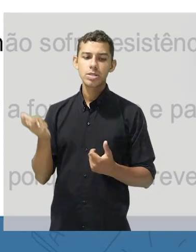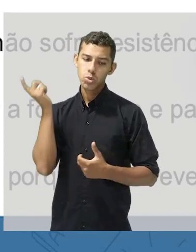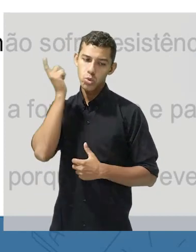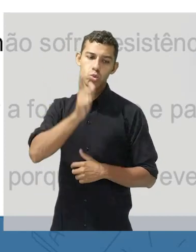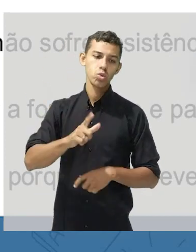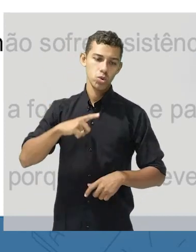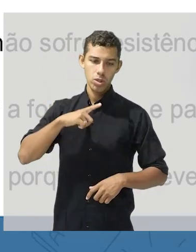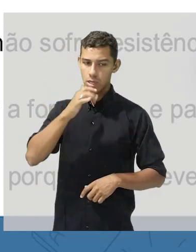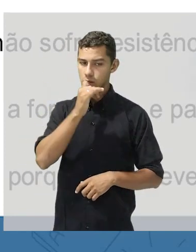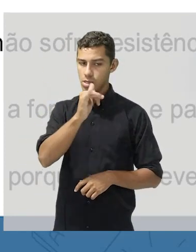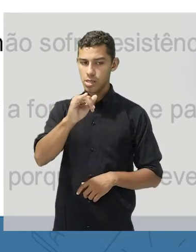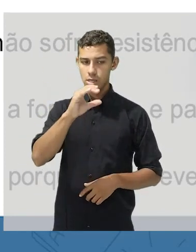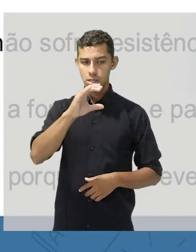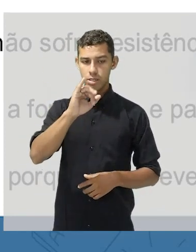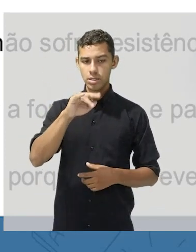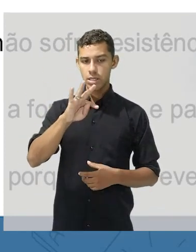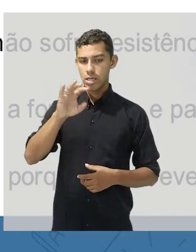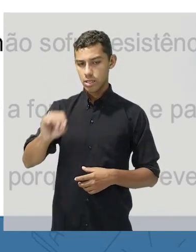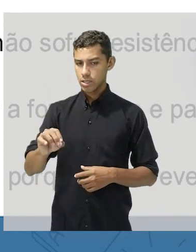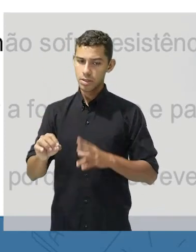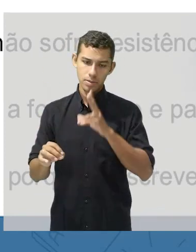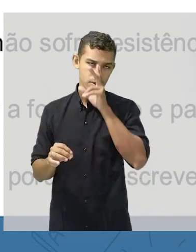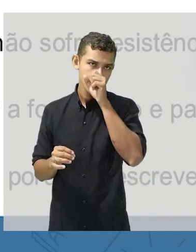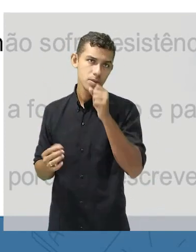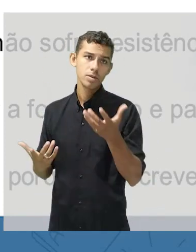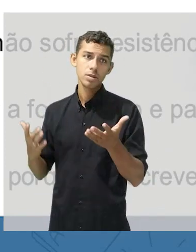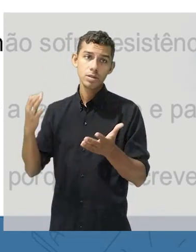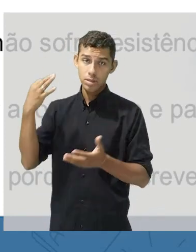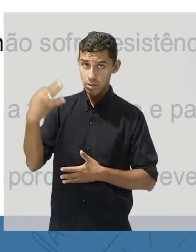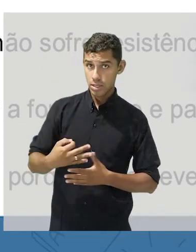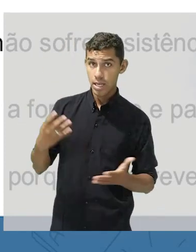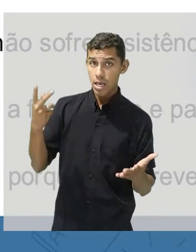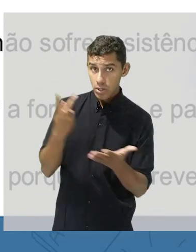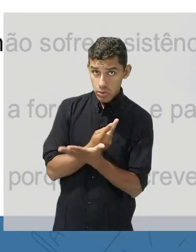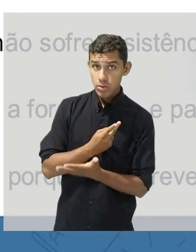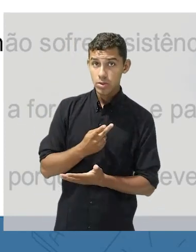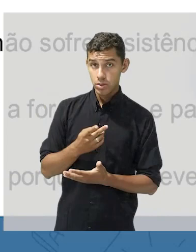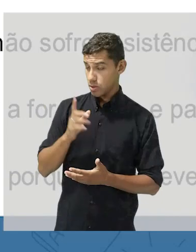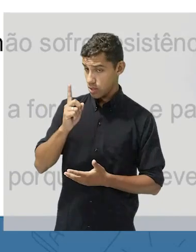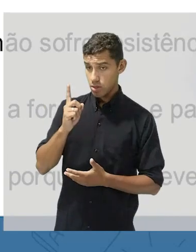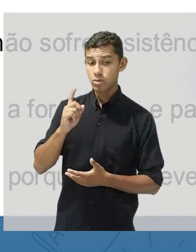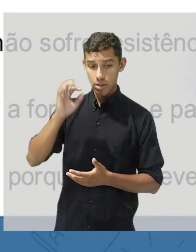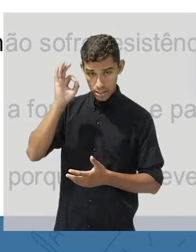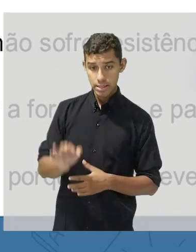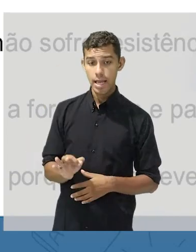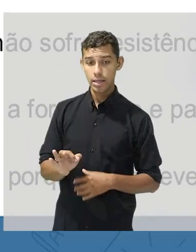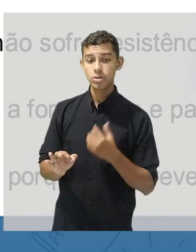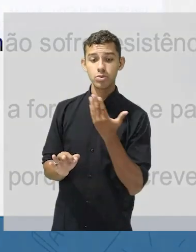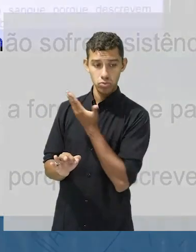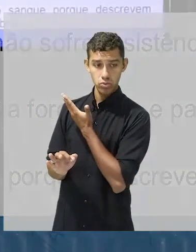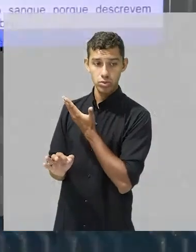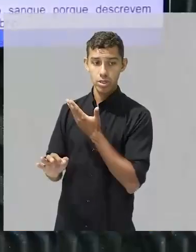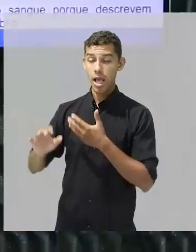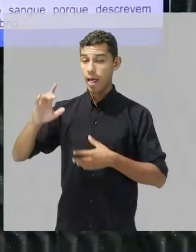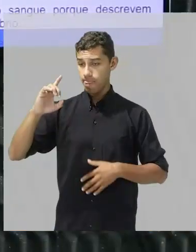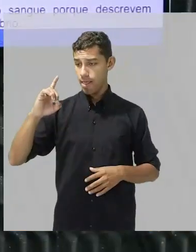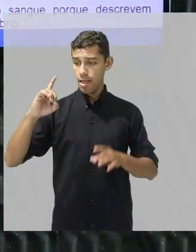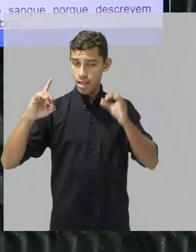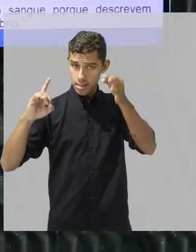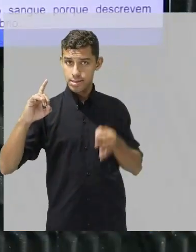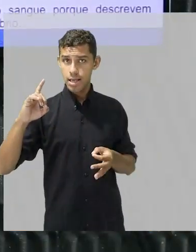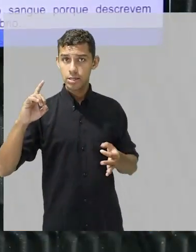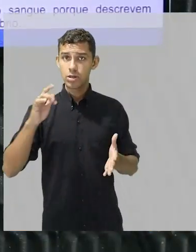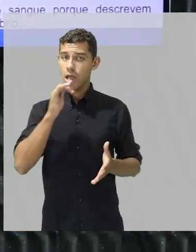energia cinética, potencial gravitacional. Pessoal, isso aqui está correto, tá? As veias, elas não vai